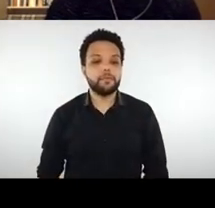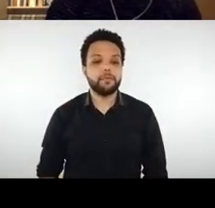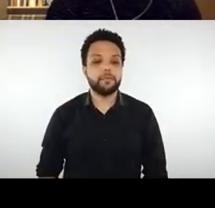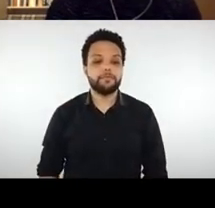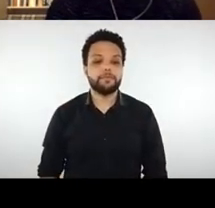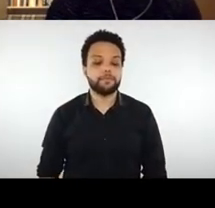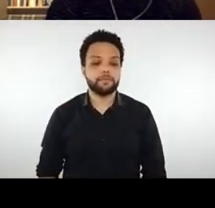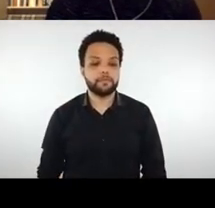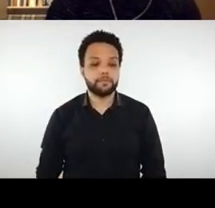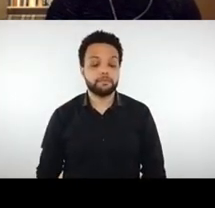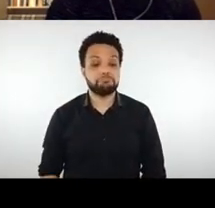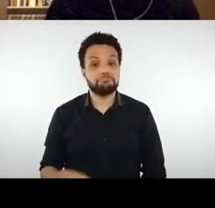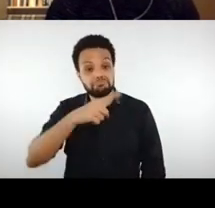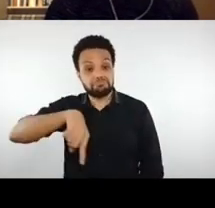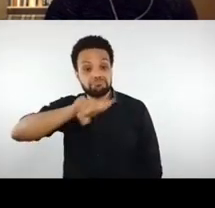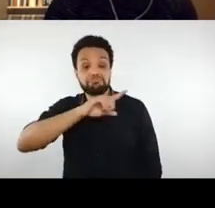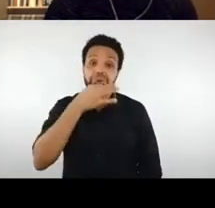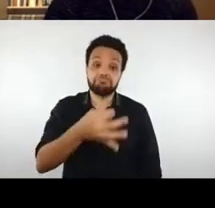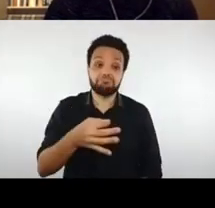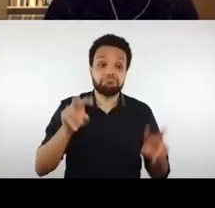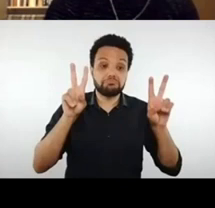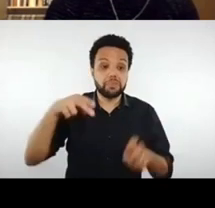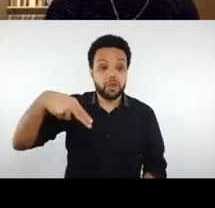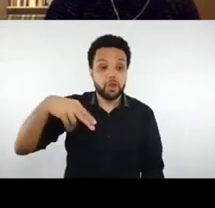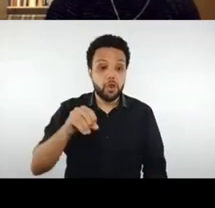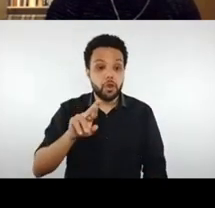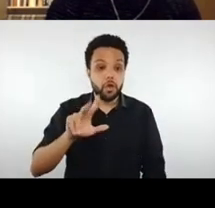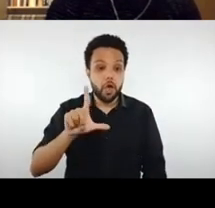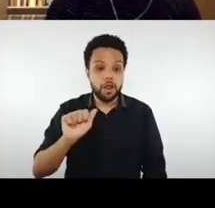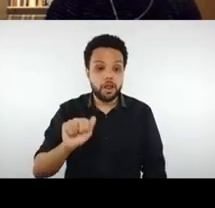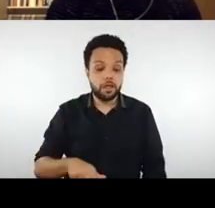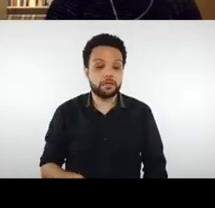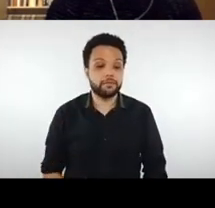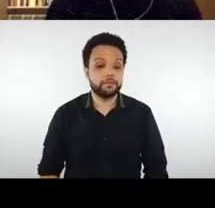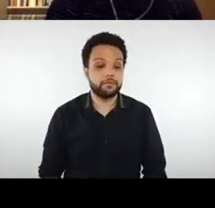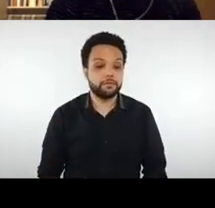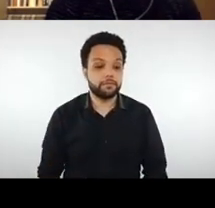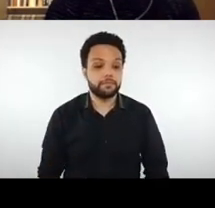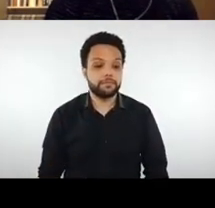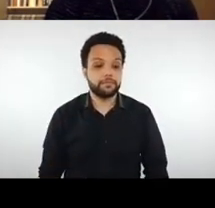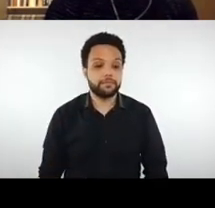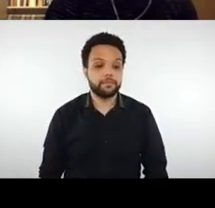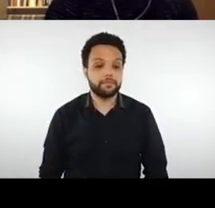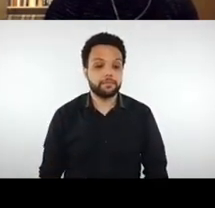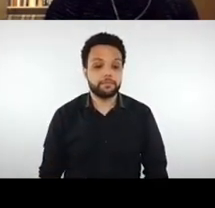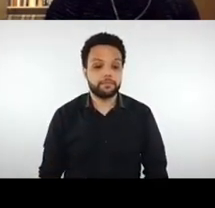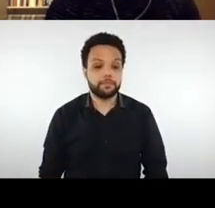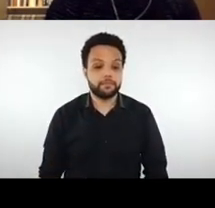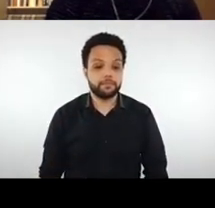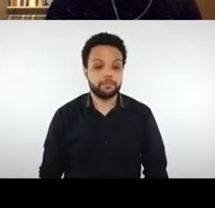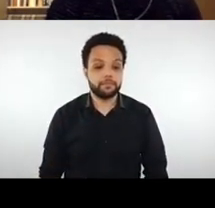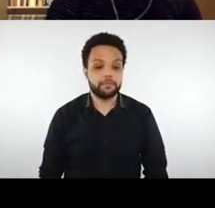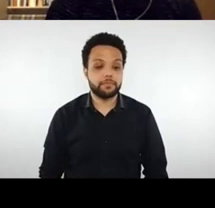Não sei se alguém mais quer comentar a questão do Norlan. Oi. Oi, Alessandra. Não,